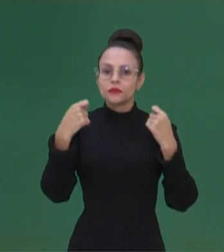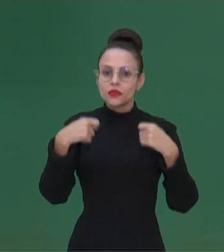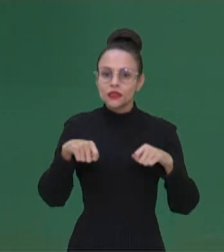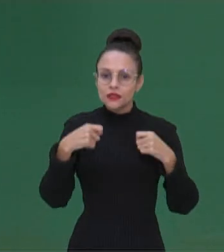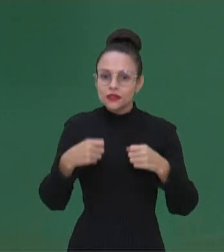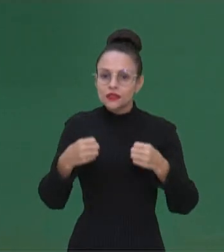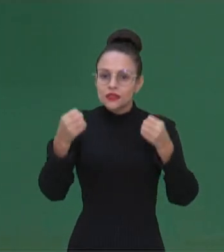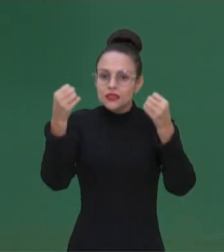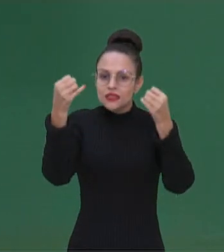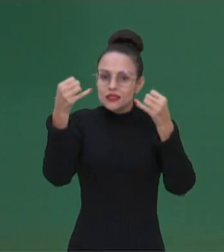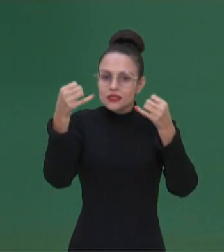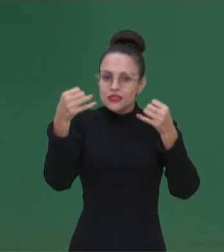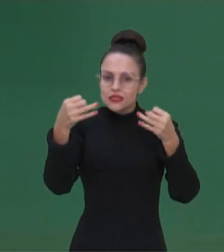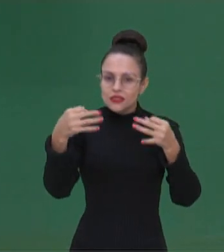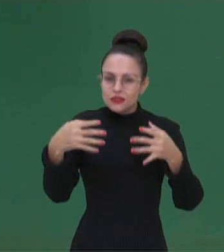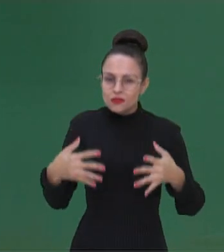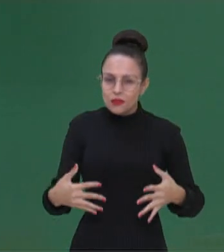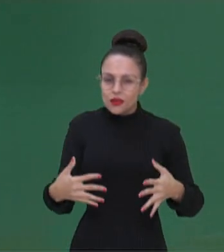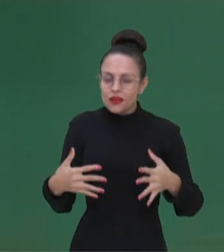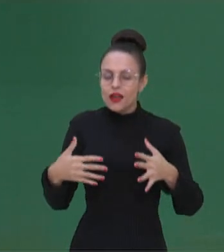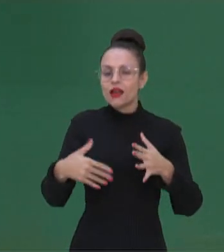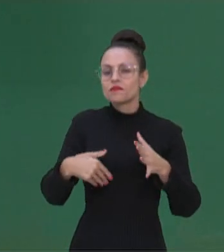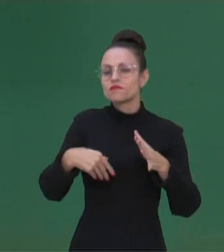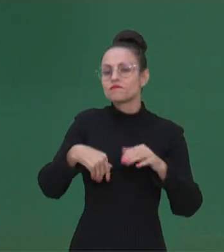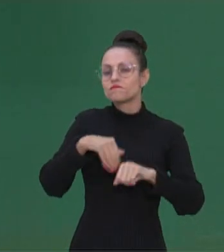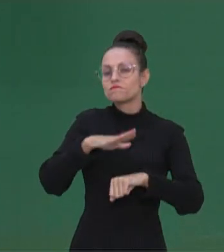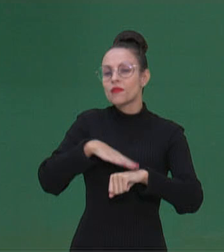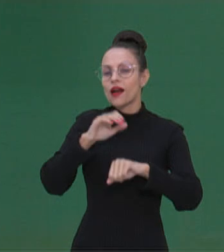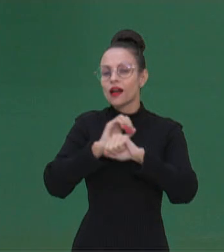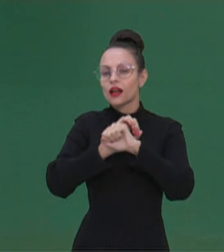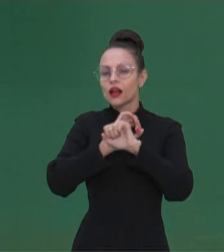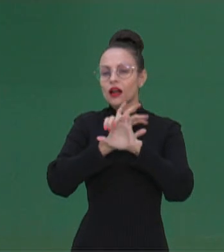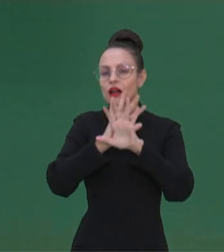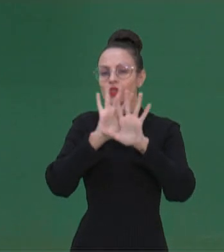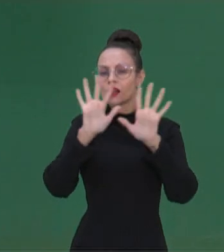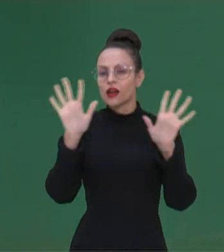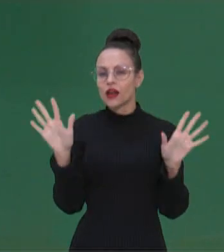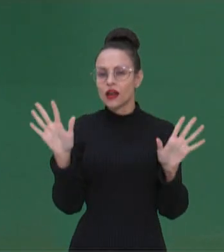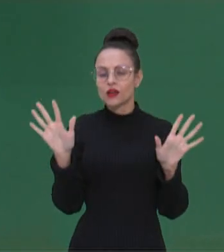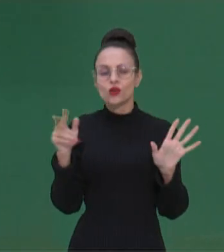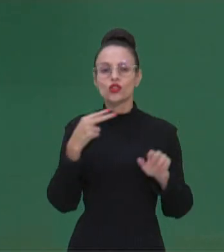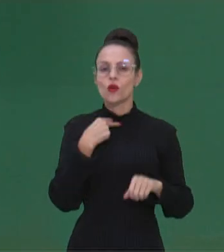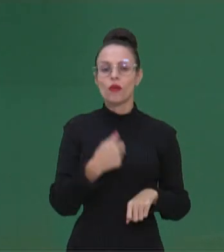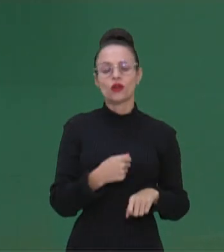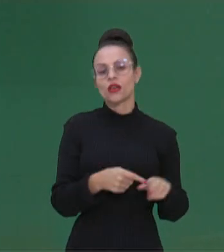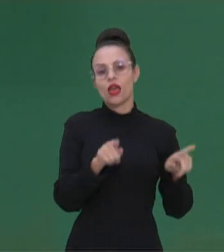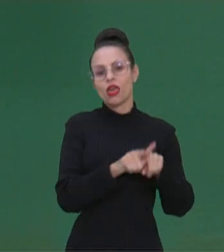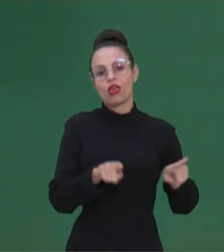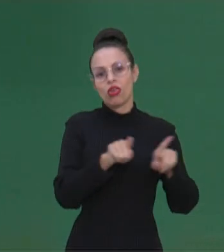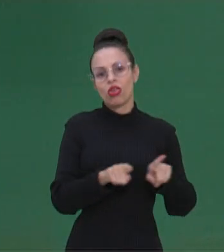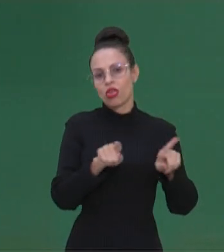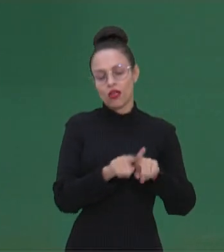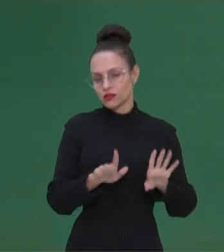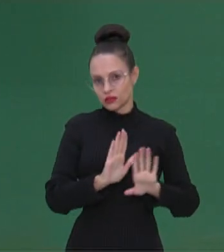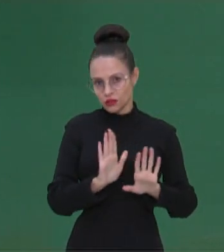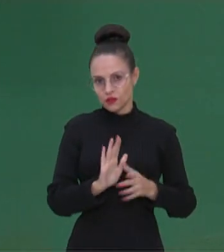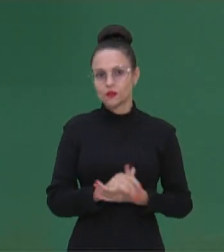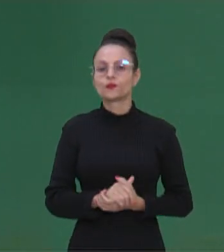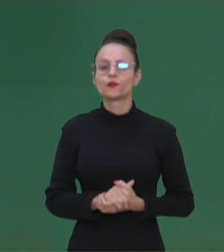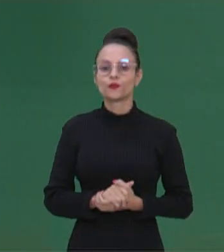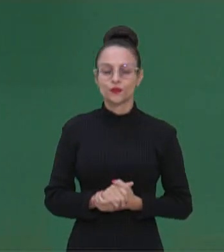preciso expandir, eu preciso aprofundar aquilo, não posso ficar o tempo todo repetindo a mesma coisa,